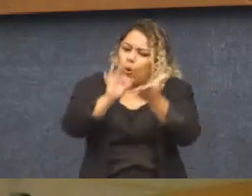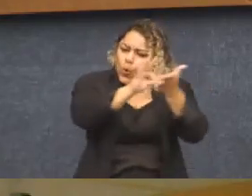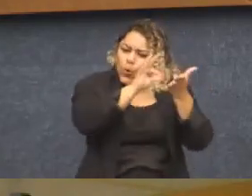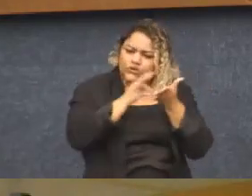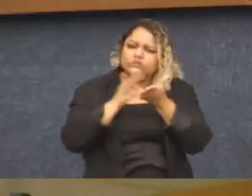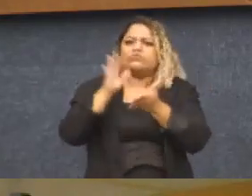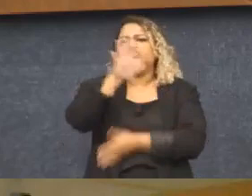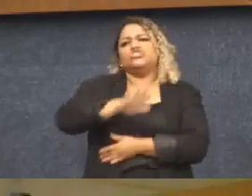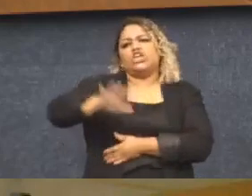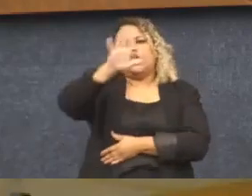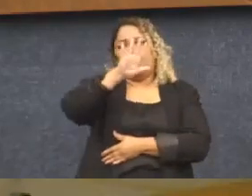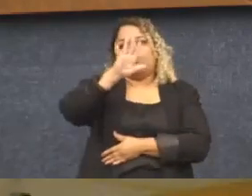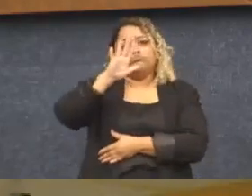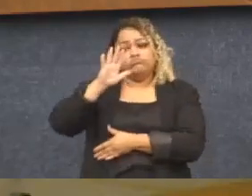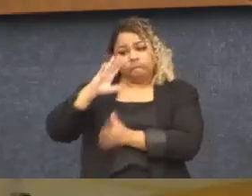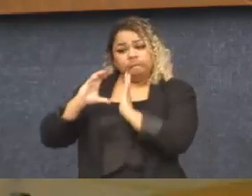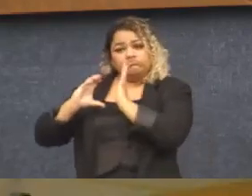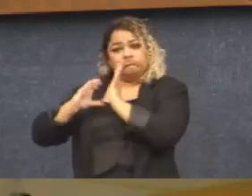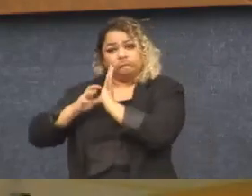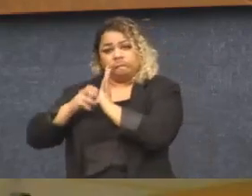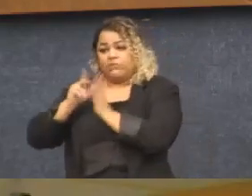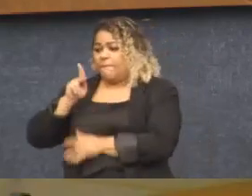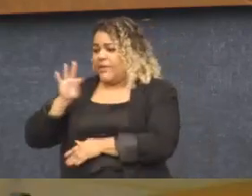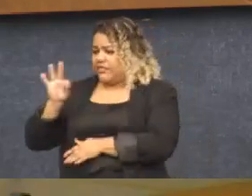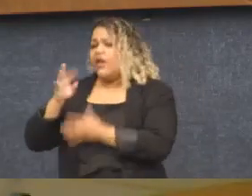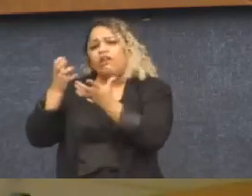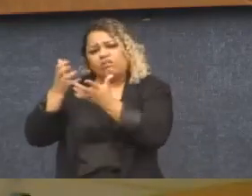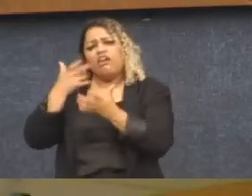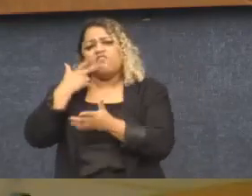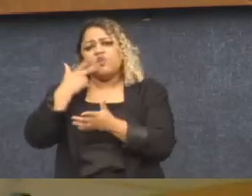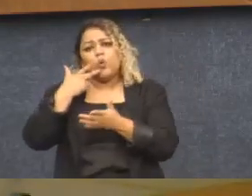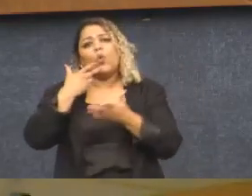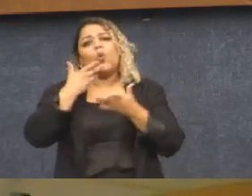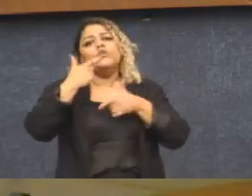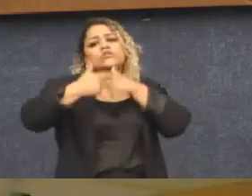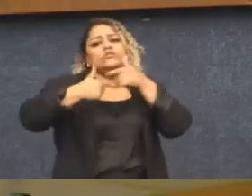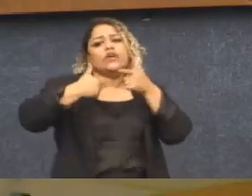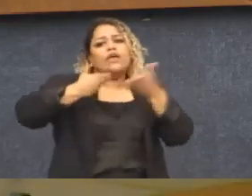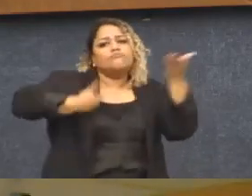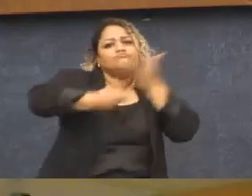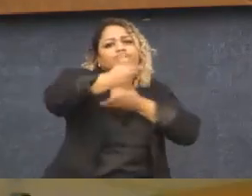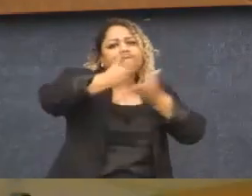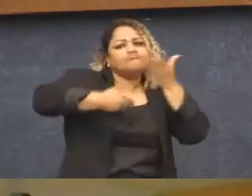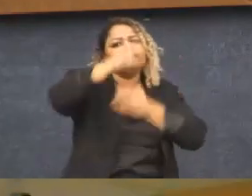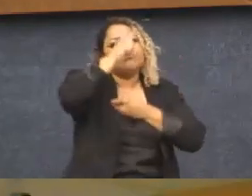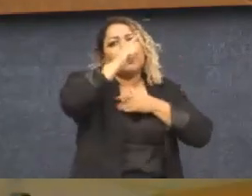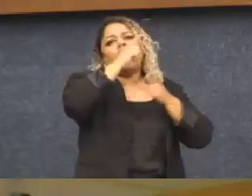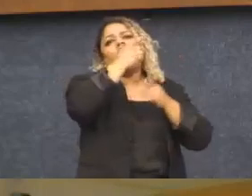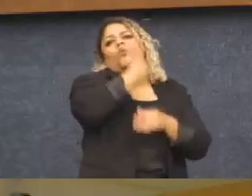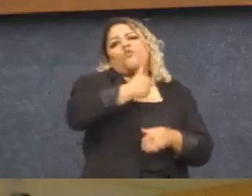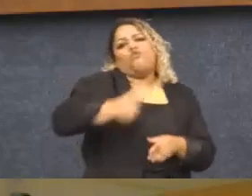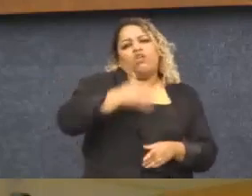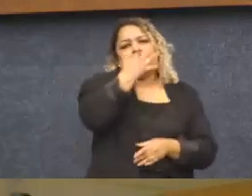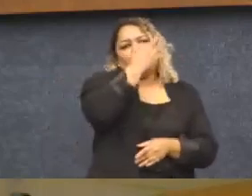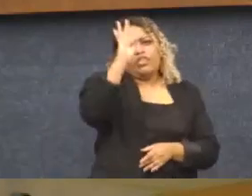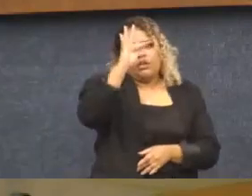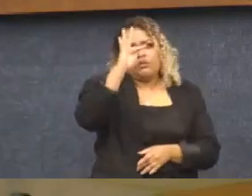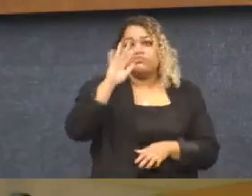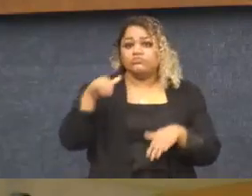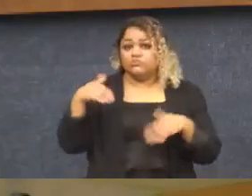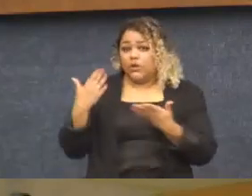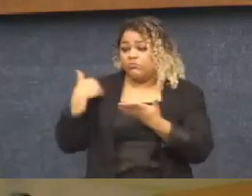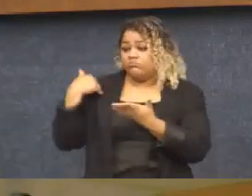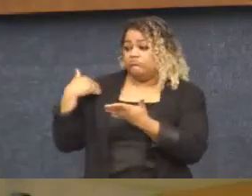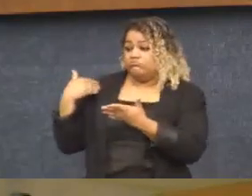governo federal. Então, na hora que, mais uma vez, esse empréstimo foi concedido, primeiro, eu vou responsabilizar,